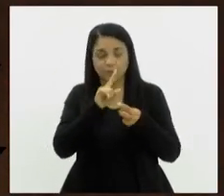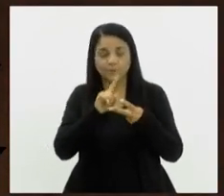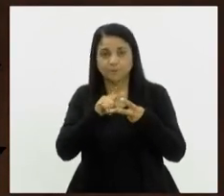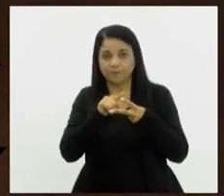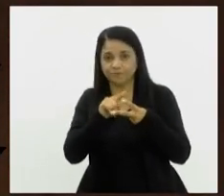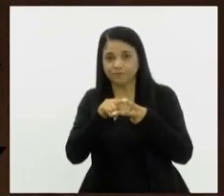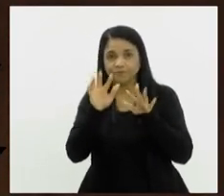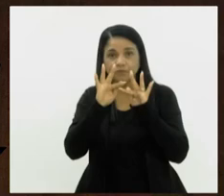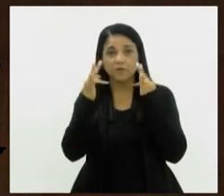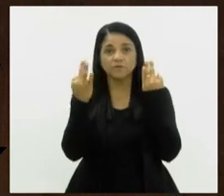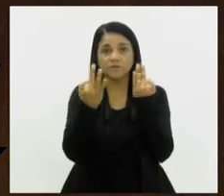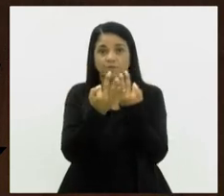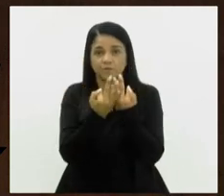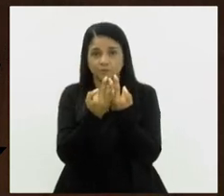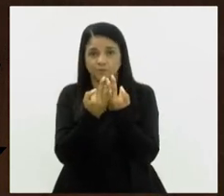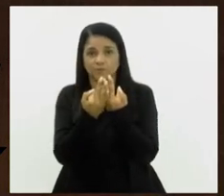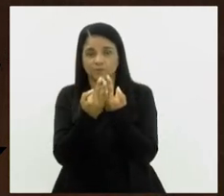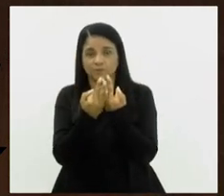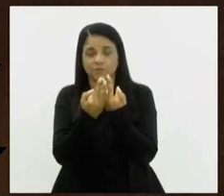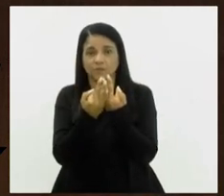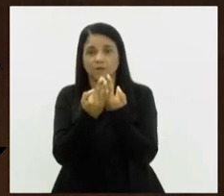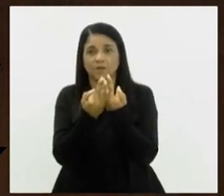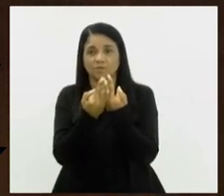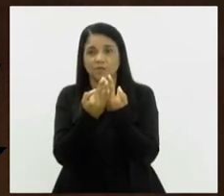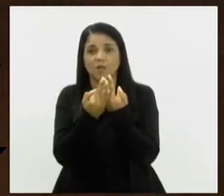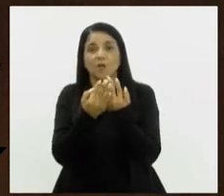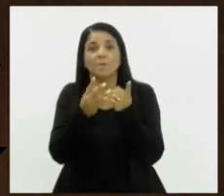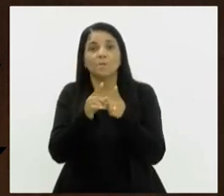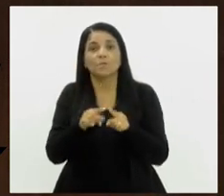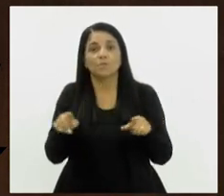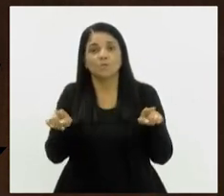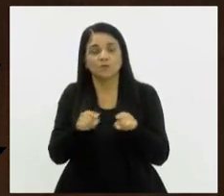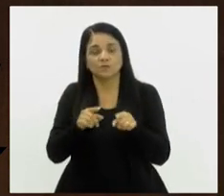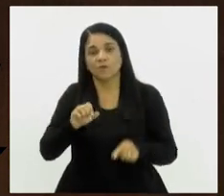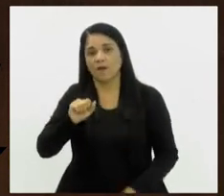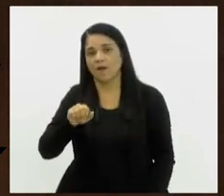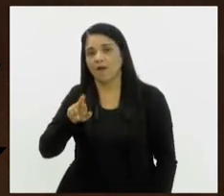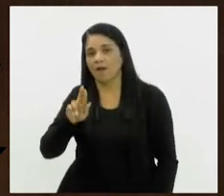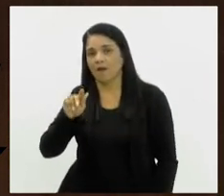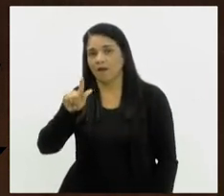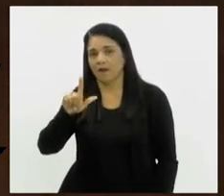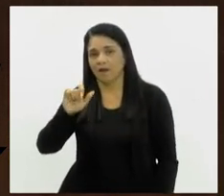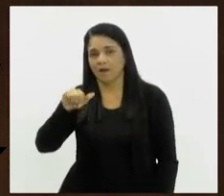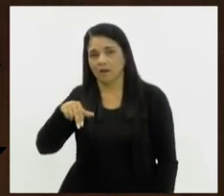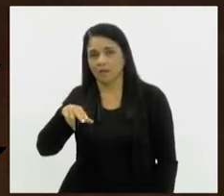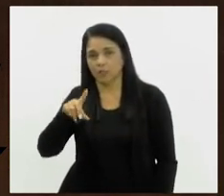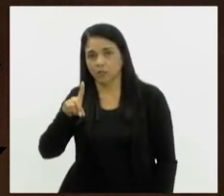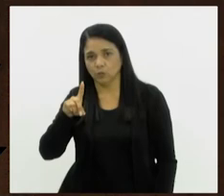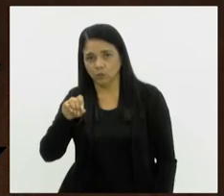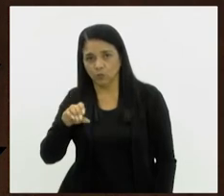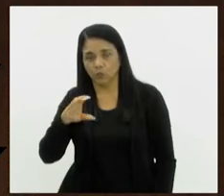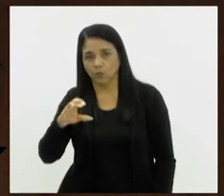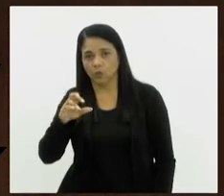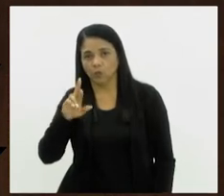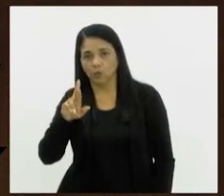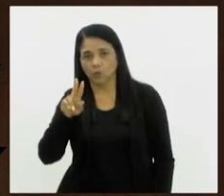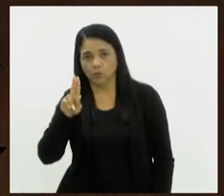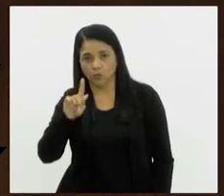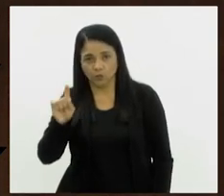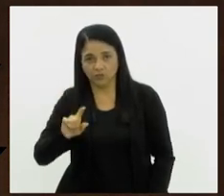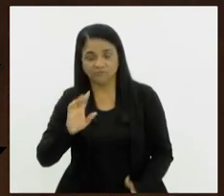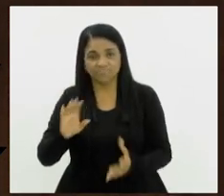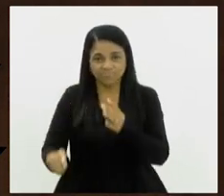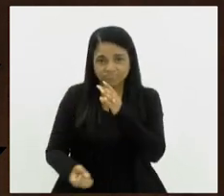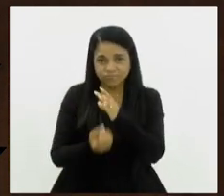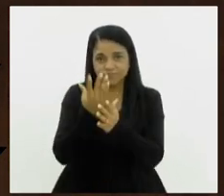é da família de um músico que Vossa Excelência bem conhece, que é o Arlindo Cruz. Estão lançando o Instituto Arlindo Cruz. Vai